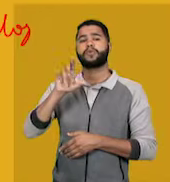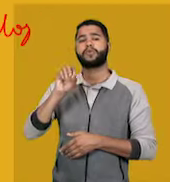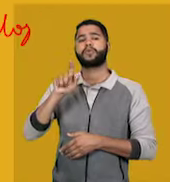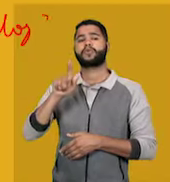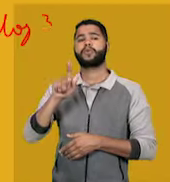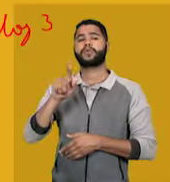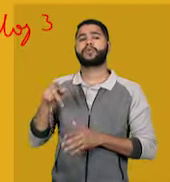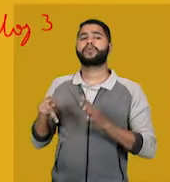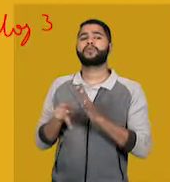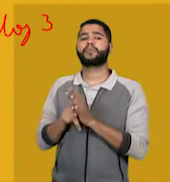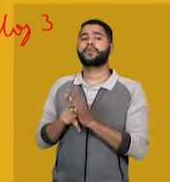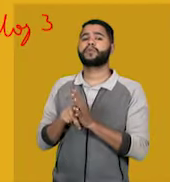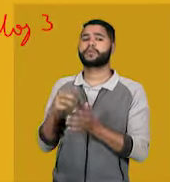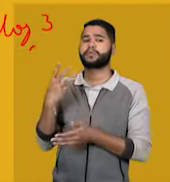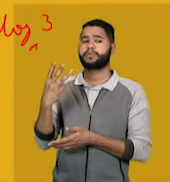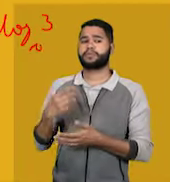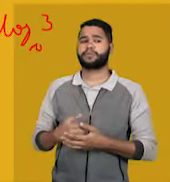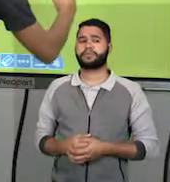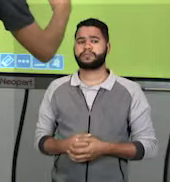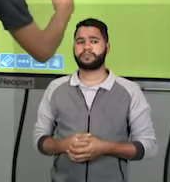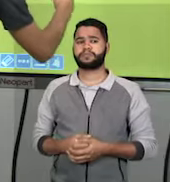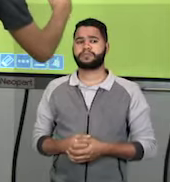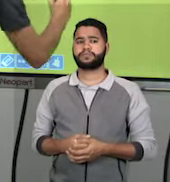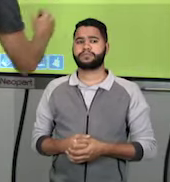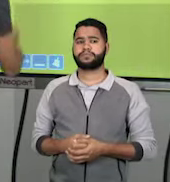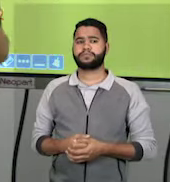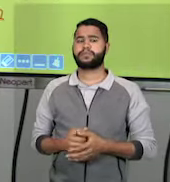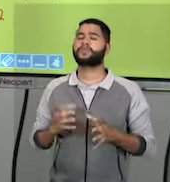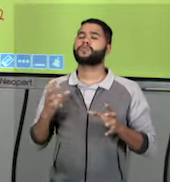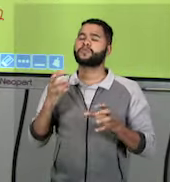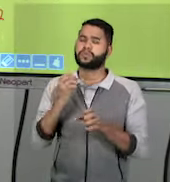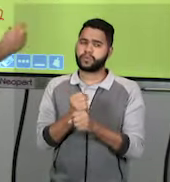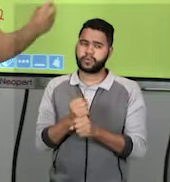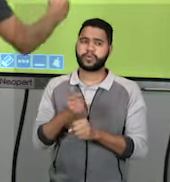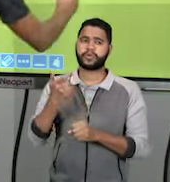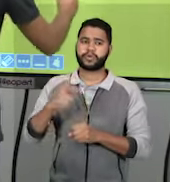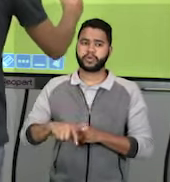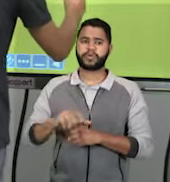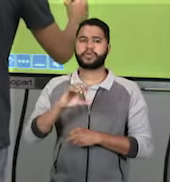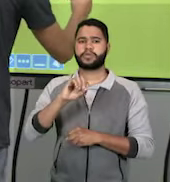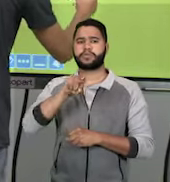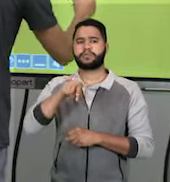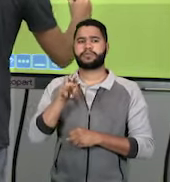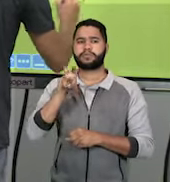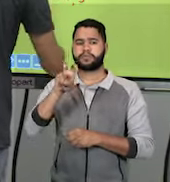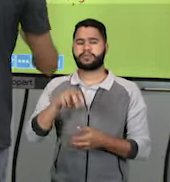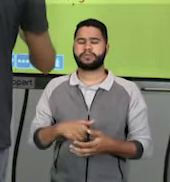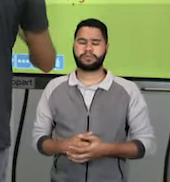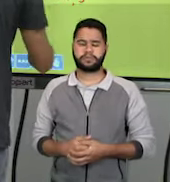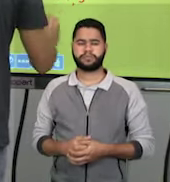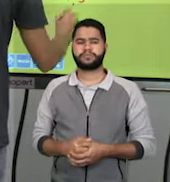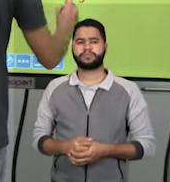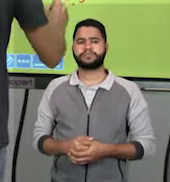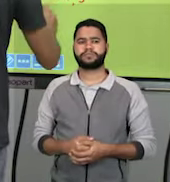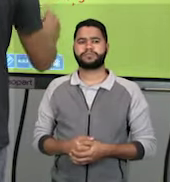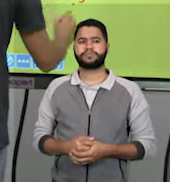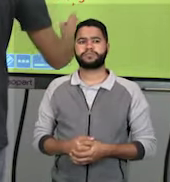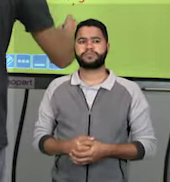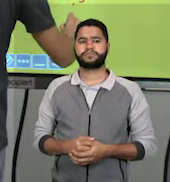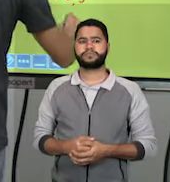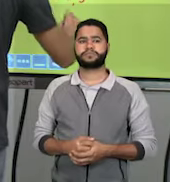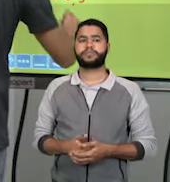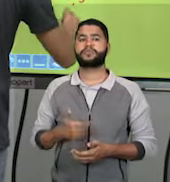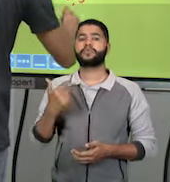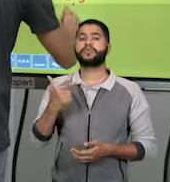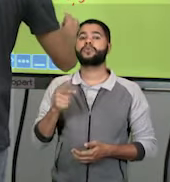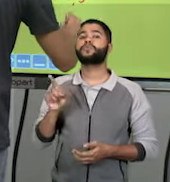de 3. Vou somar mais um log de 3, que é 0,5. Aí nesse segundo